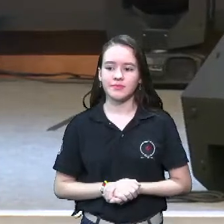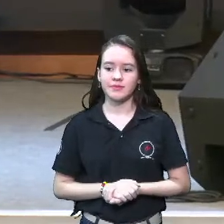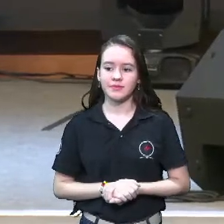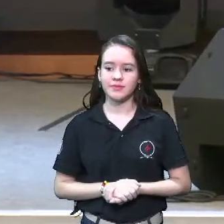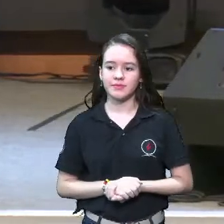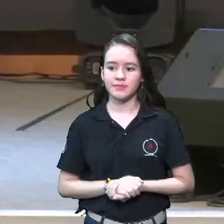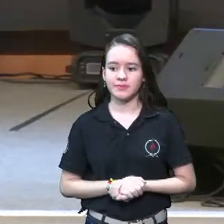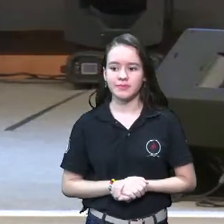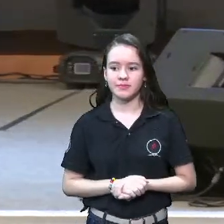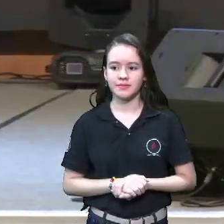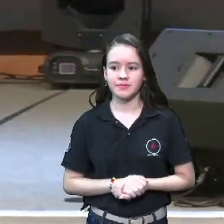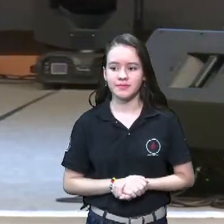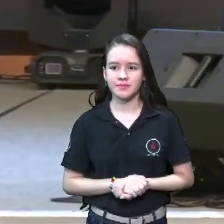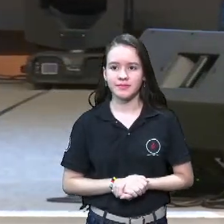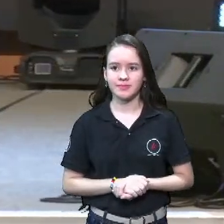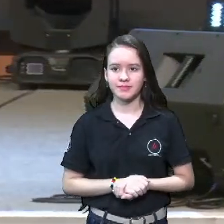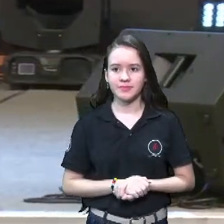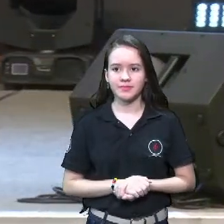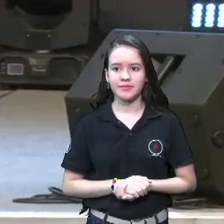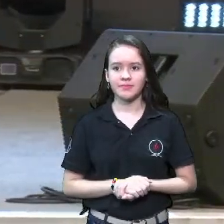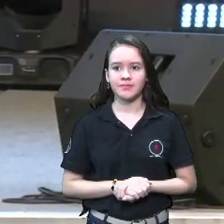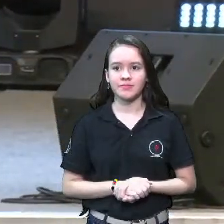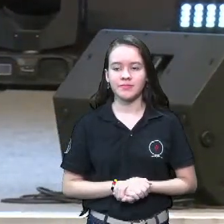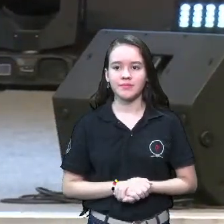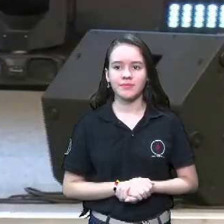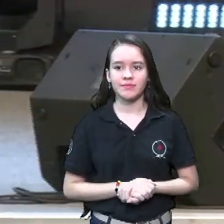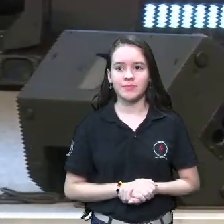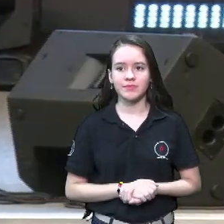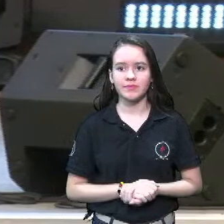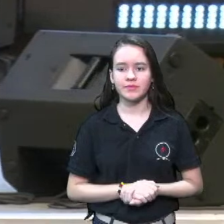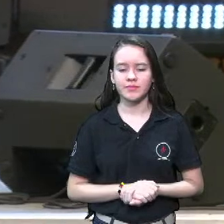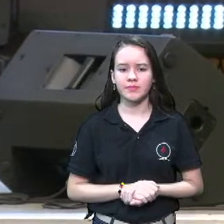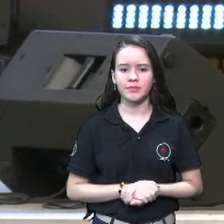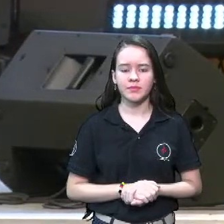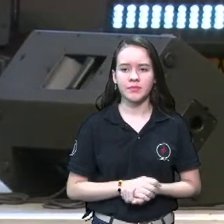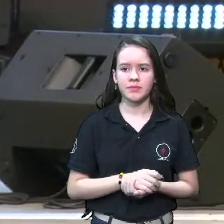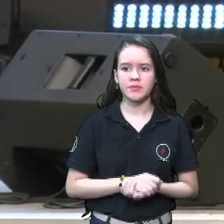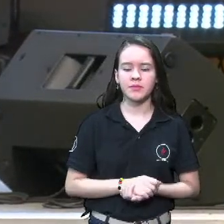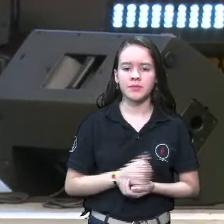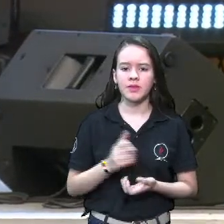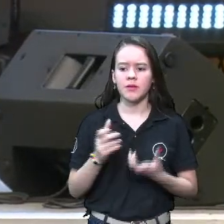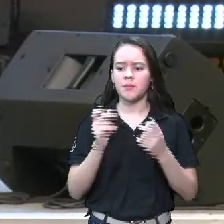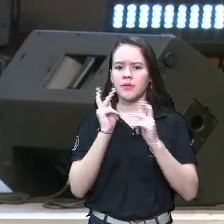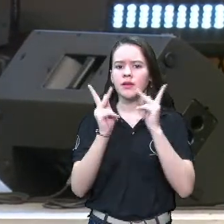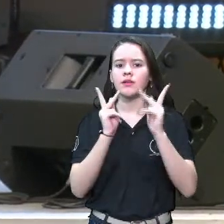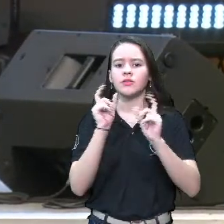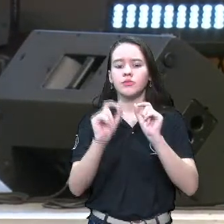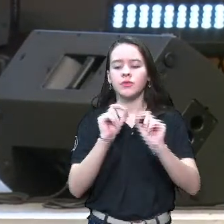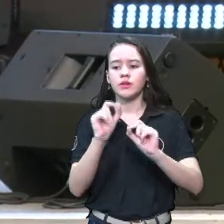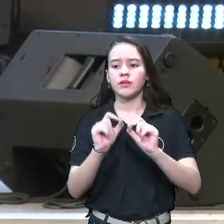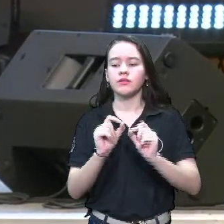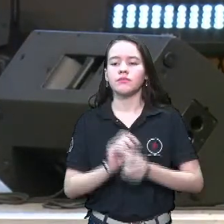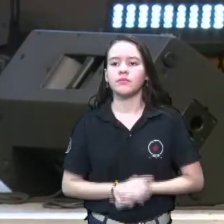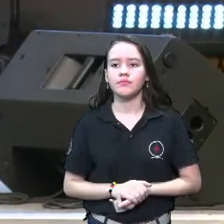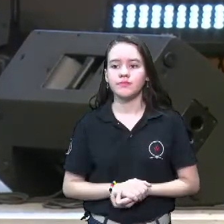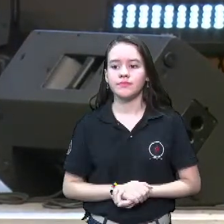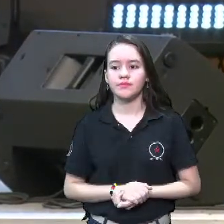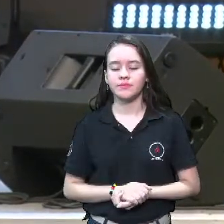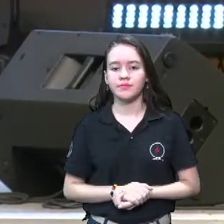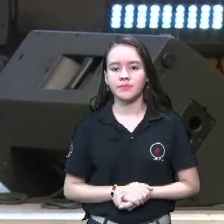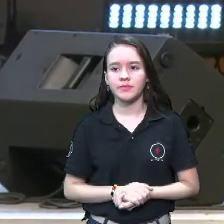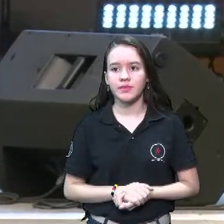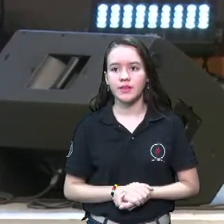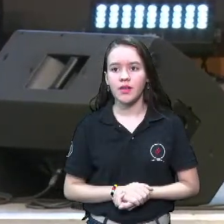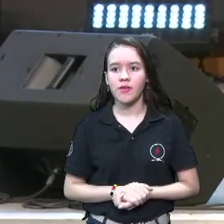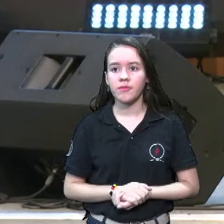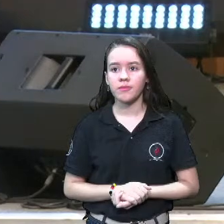Puxaram. Pastor, o senhor quer pregar sobre quê? Eu vou te dizer sobre o que eu quero falar hoje. Porque quando